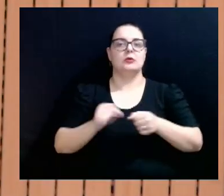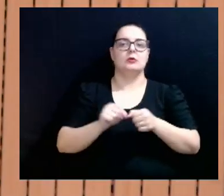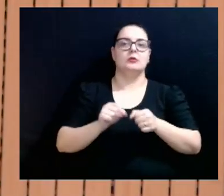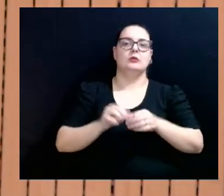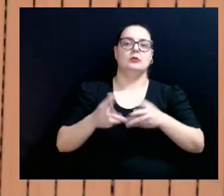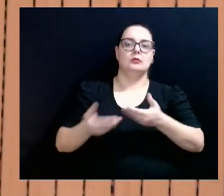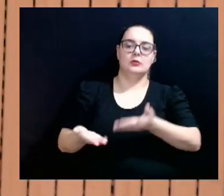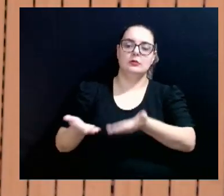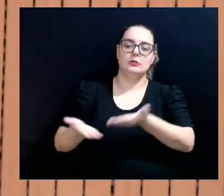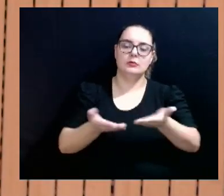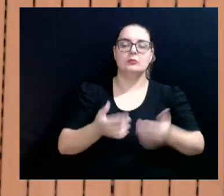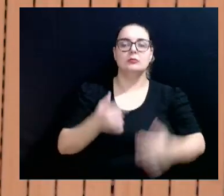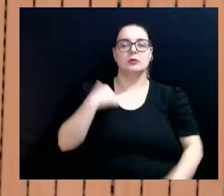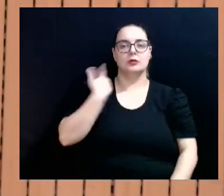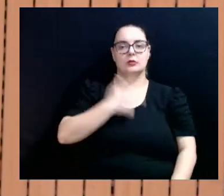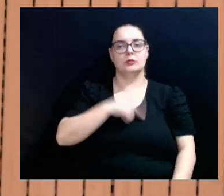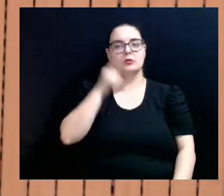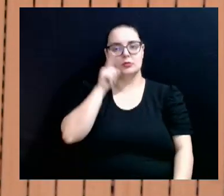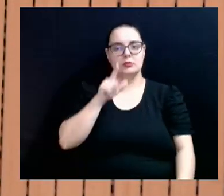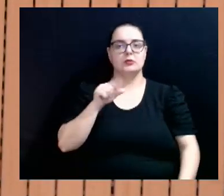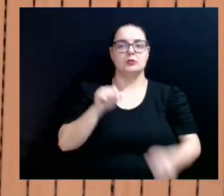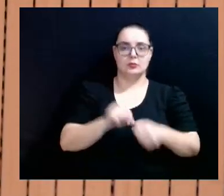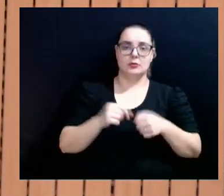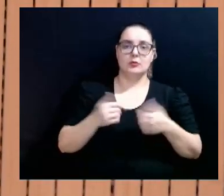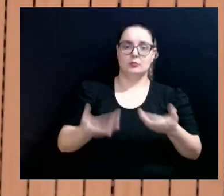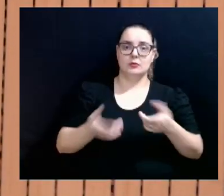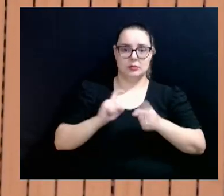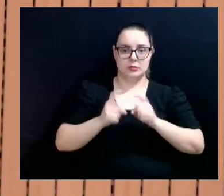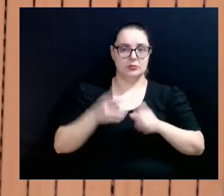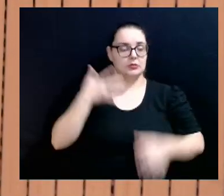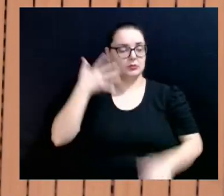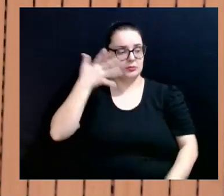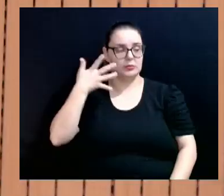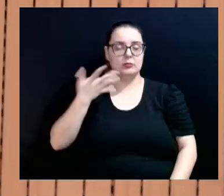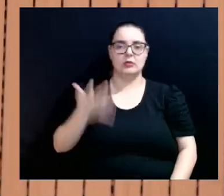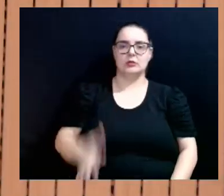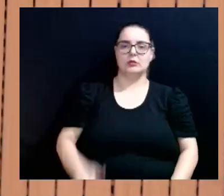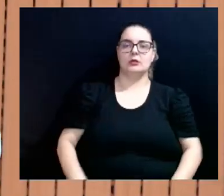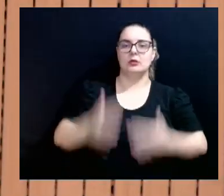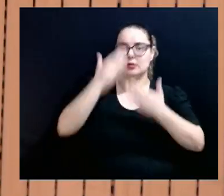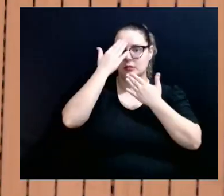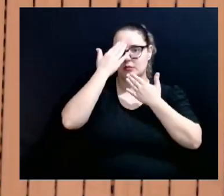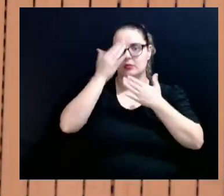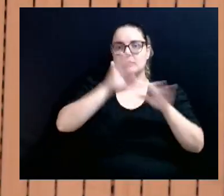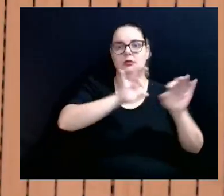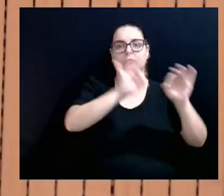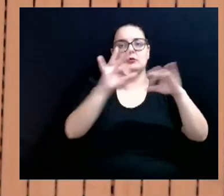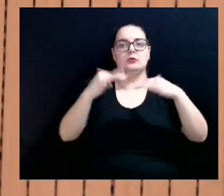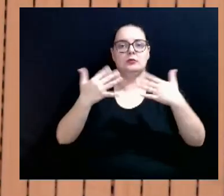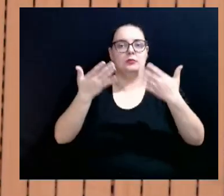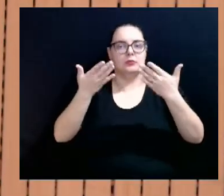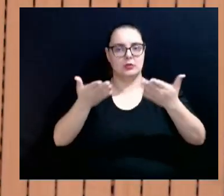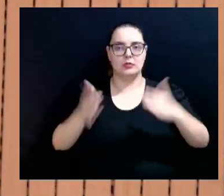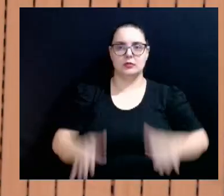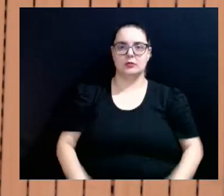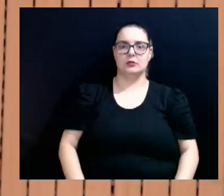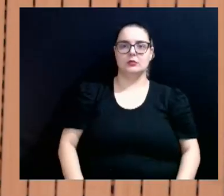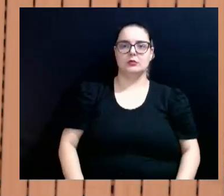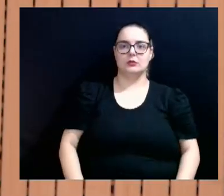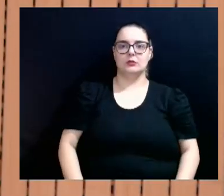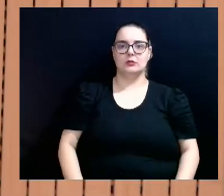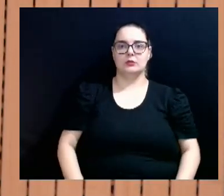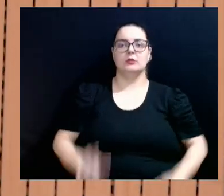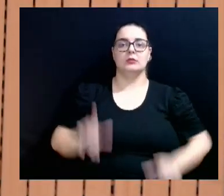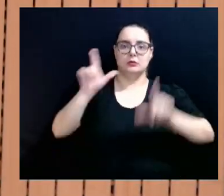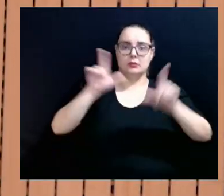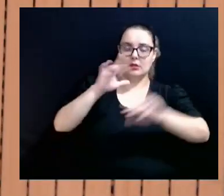nós conseguíssemos ter essa nossa palestra. Agradecer a audiência de você, da TV Câmara e também